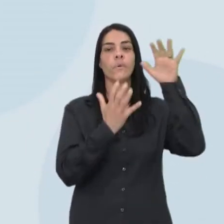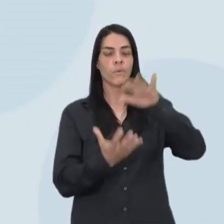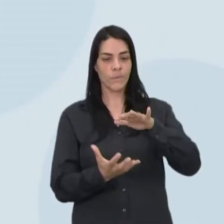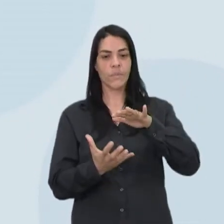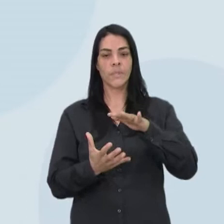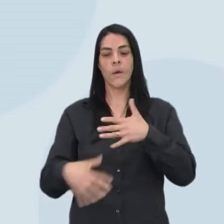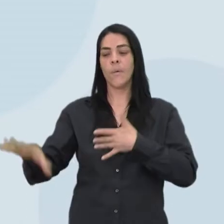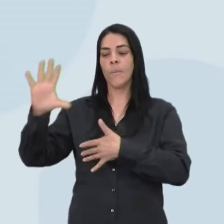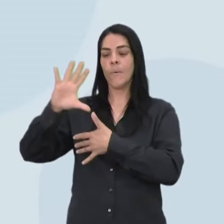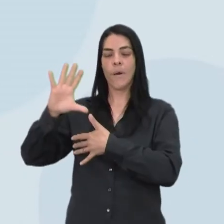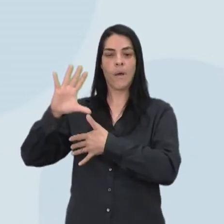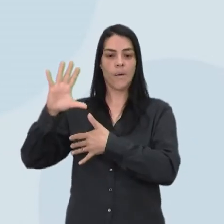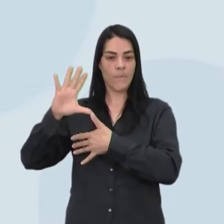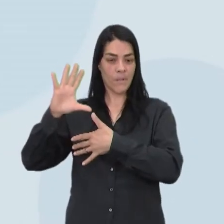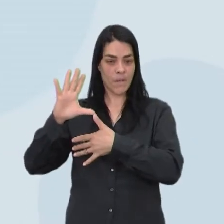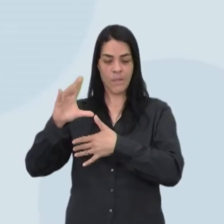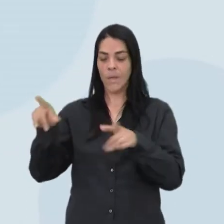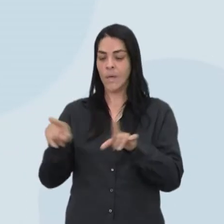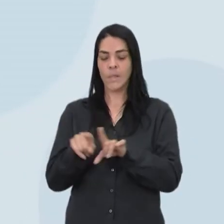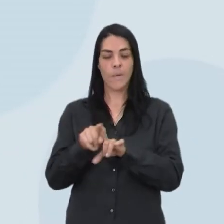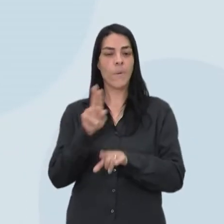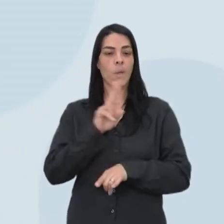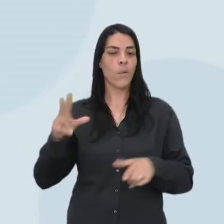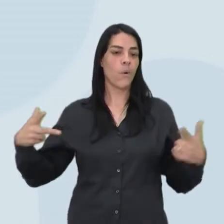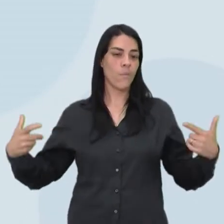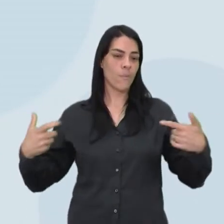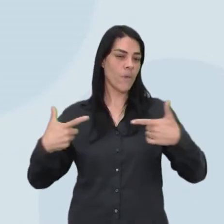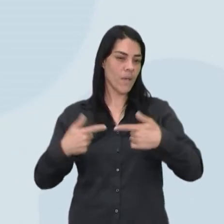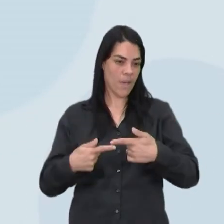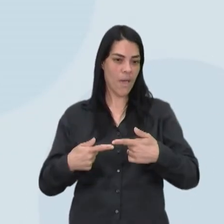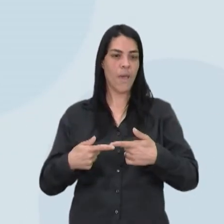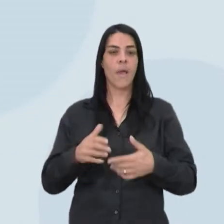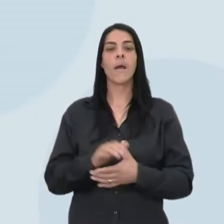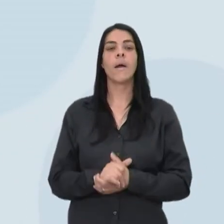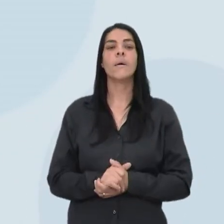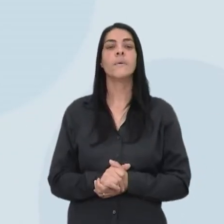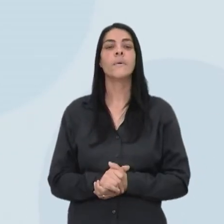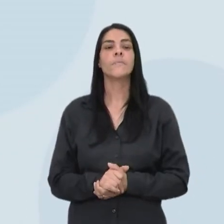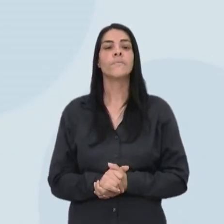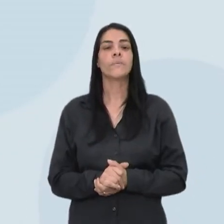pode ser chamada aí de Guerra de Independência Americana. Ela durou de